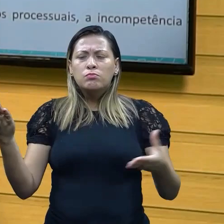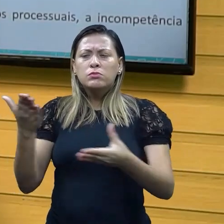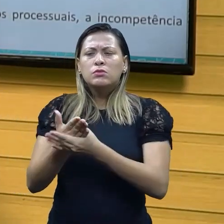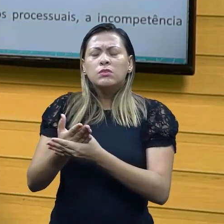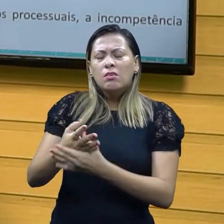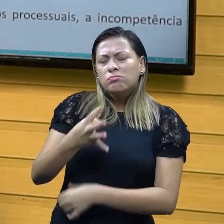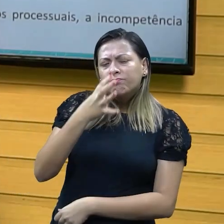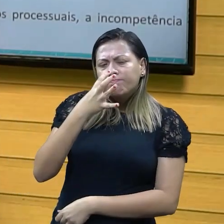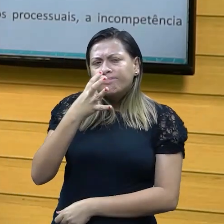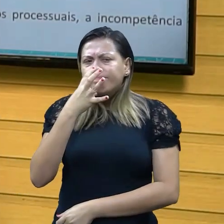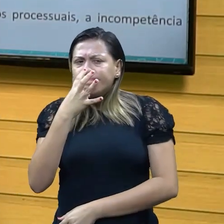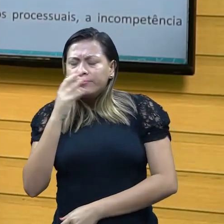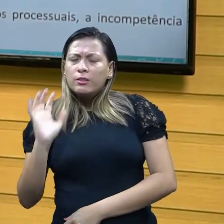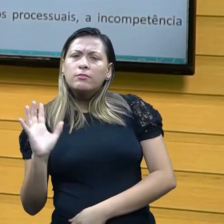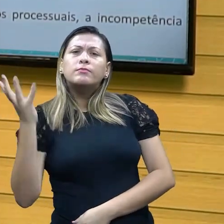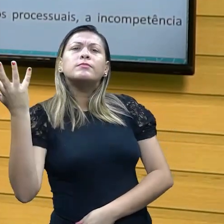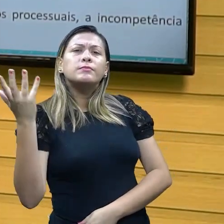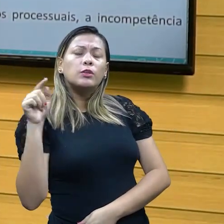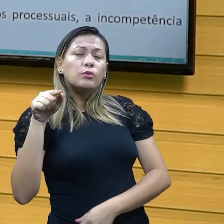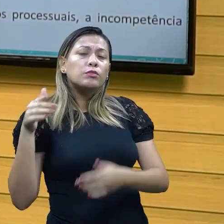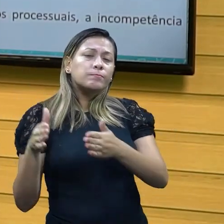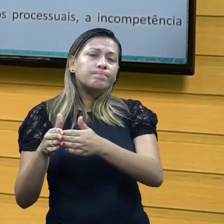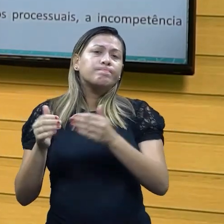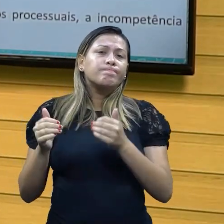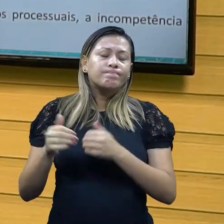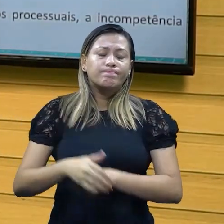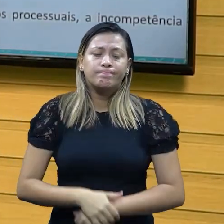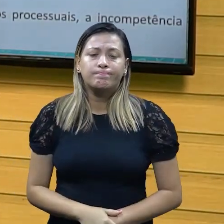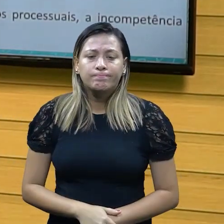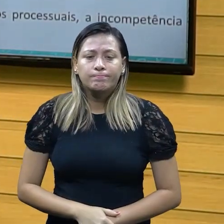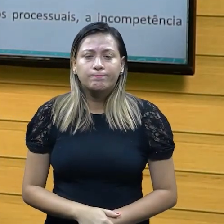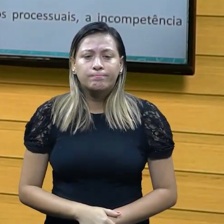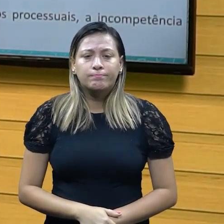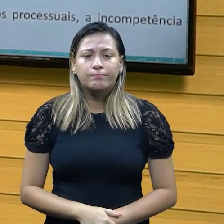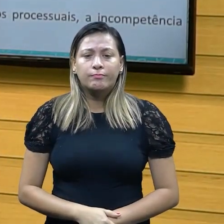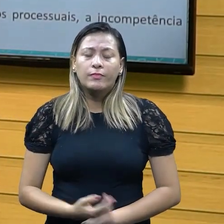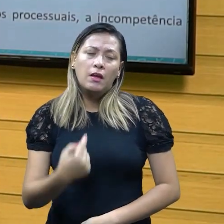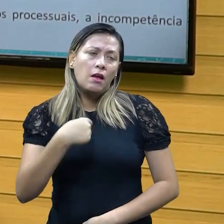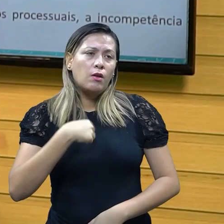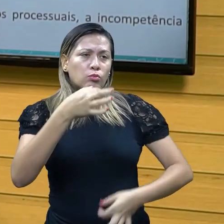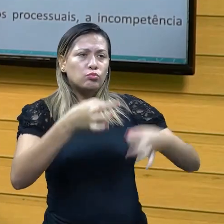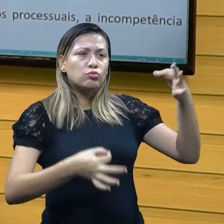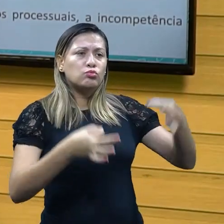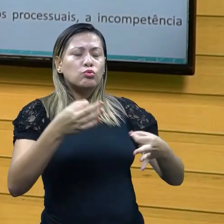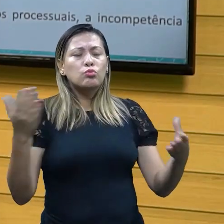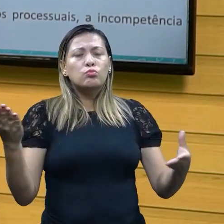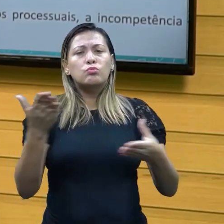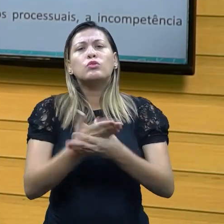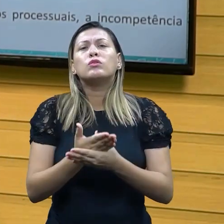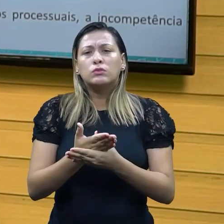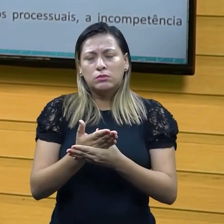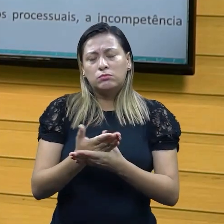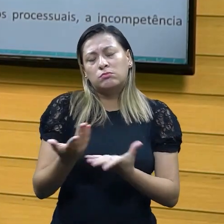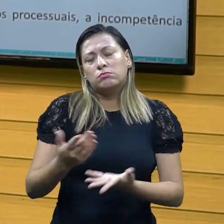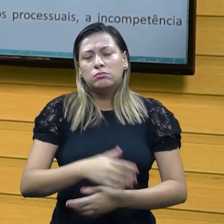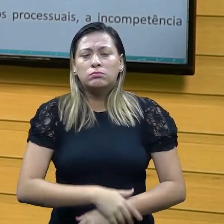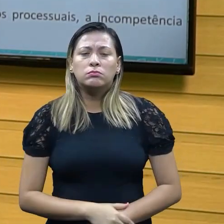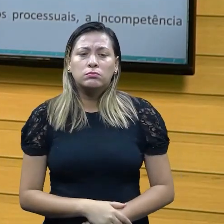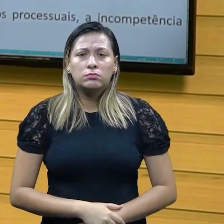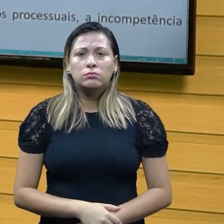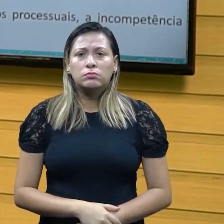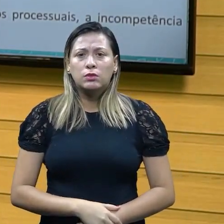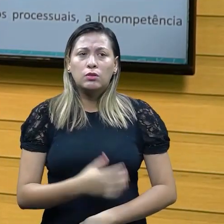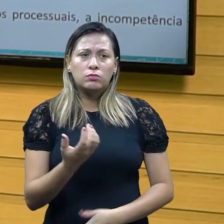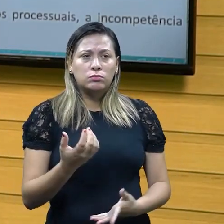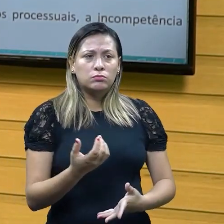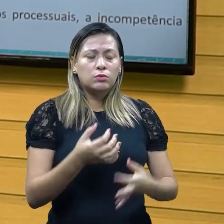fato, analisar o teu pedido, entendeu? Você olha, eu julgo o processo, o pedido procedente, julgo o